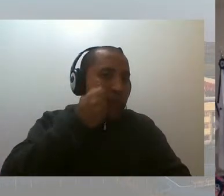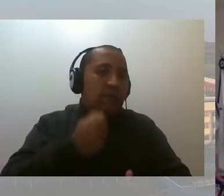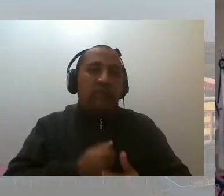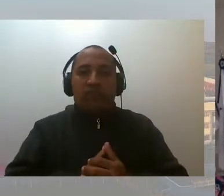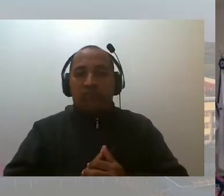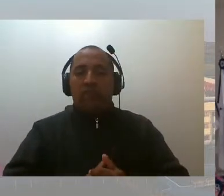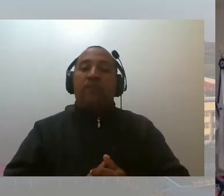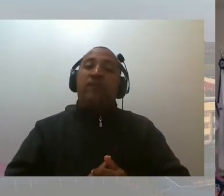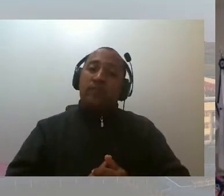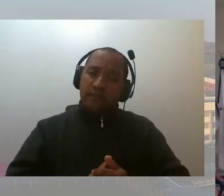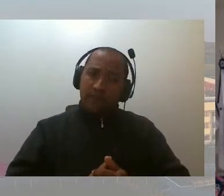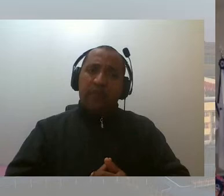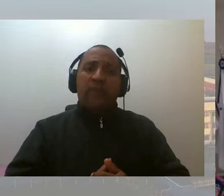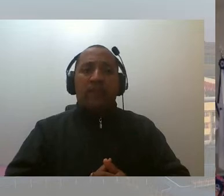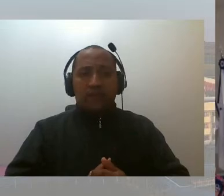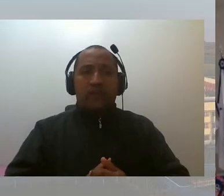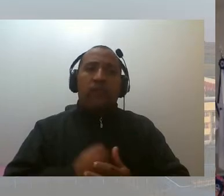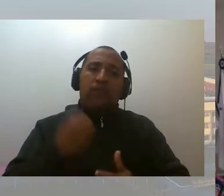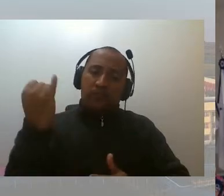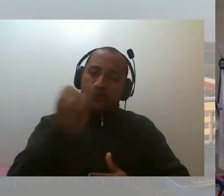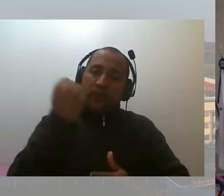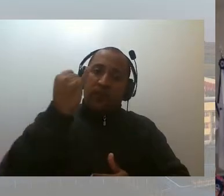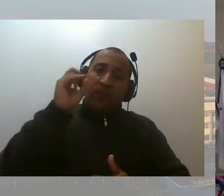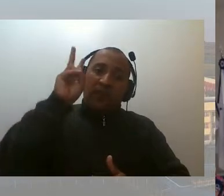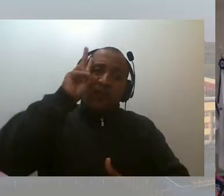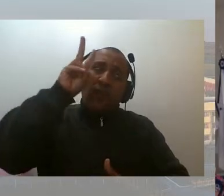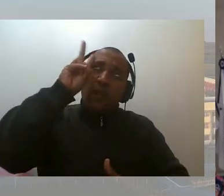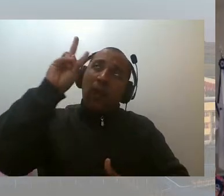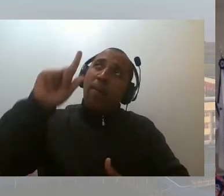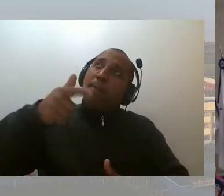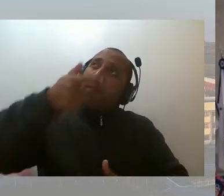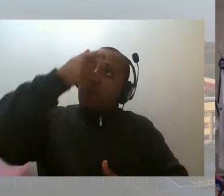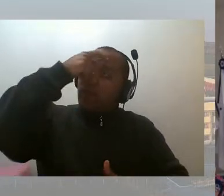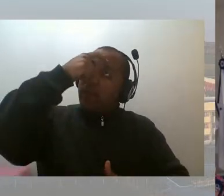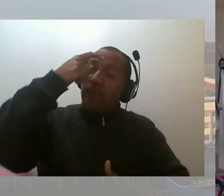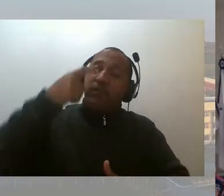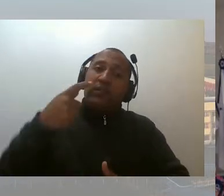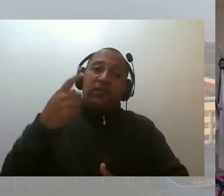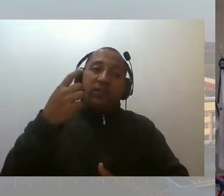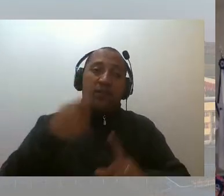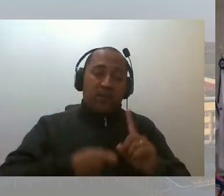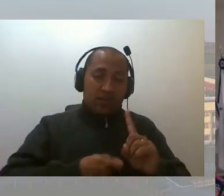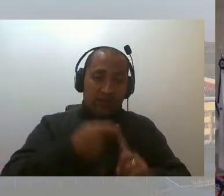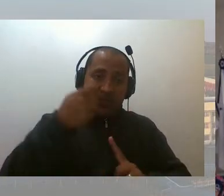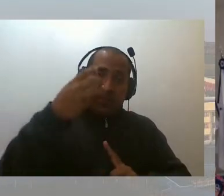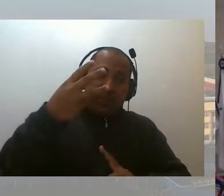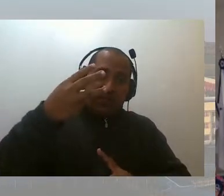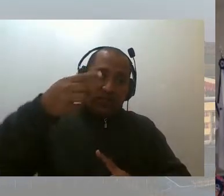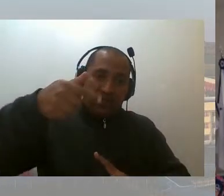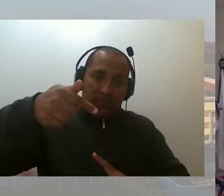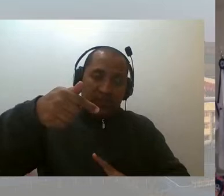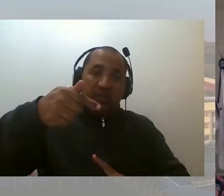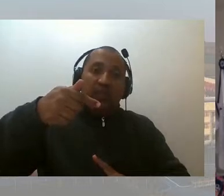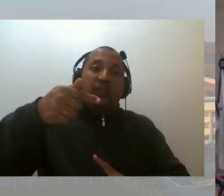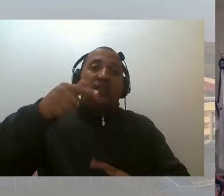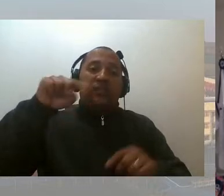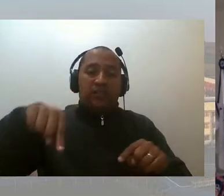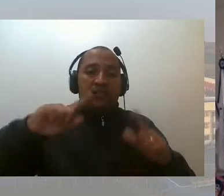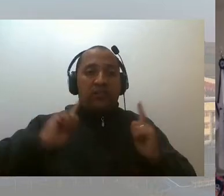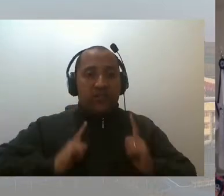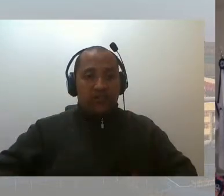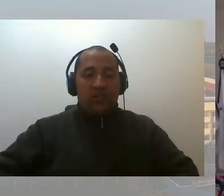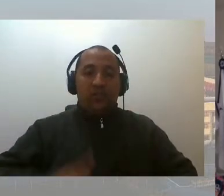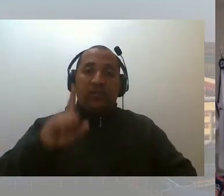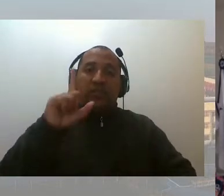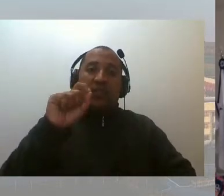É importante termos na memória que em 37 meses desta gestão, apenas 10 meses o